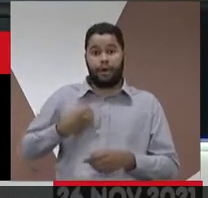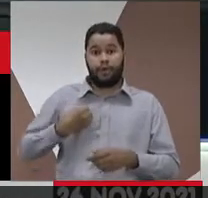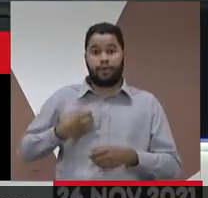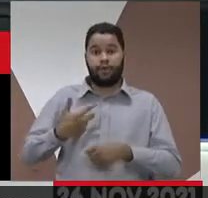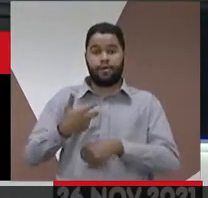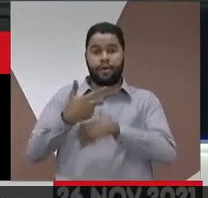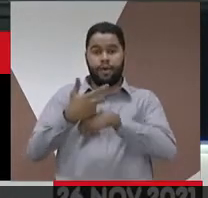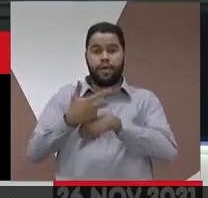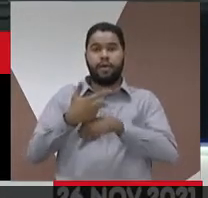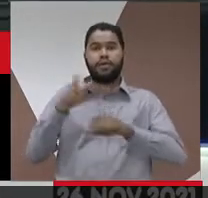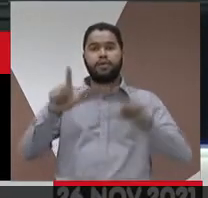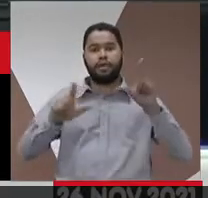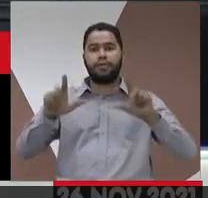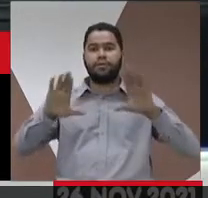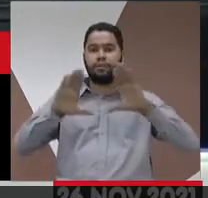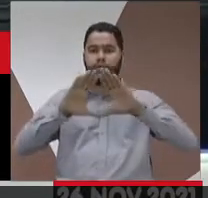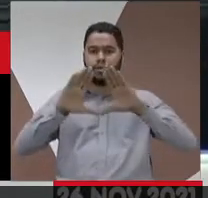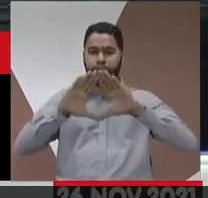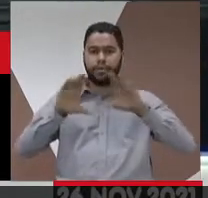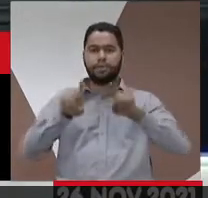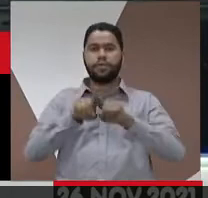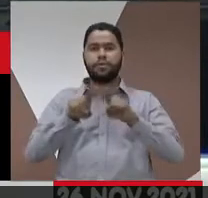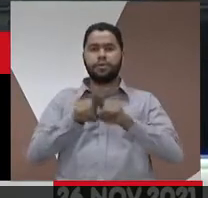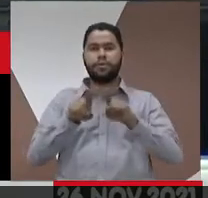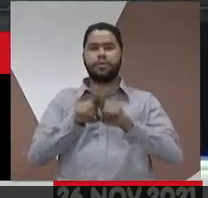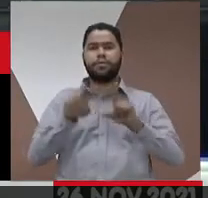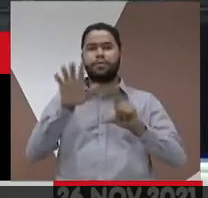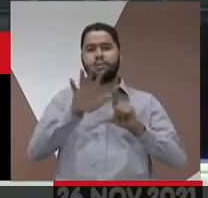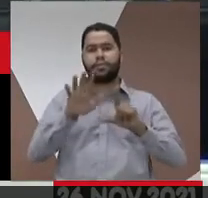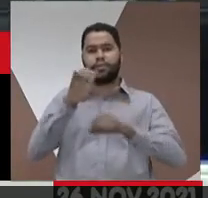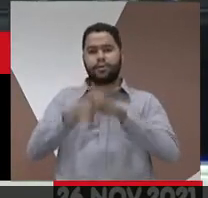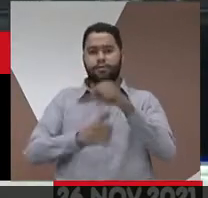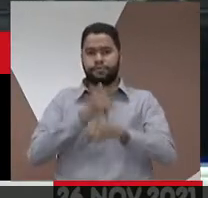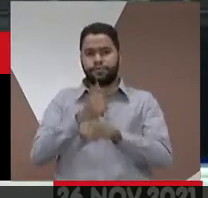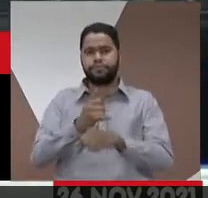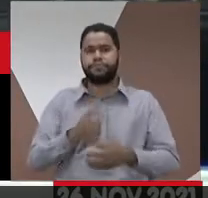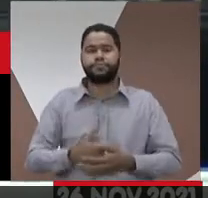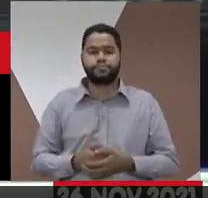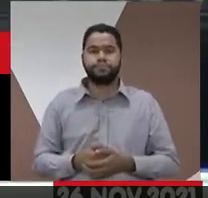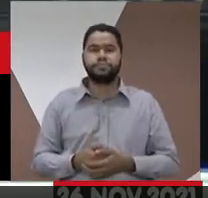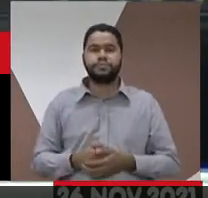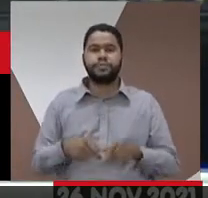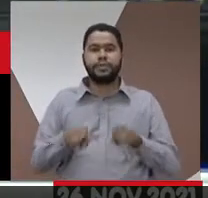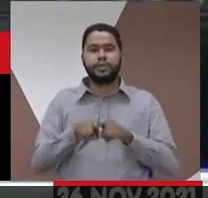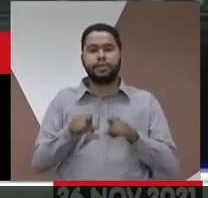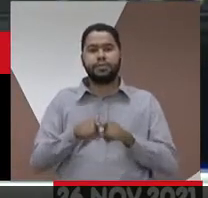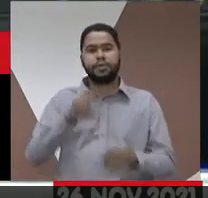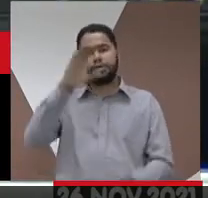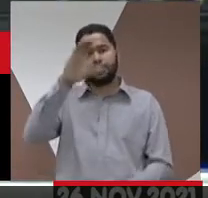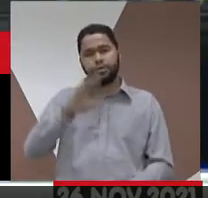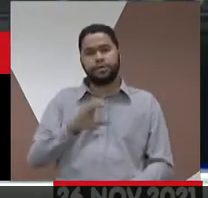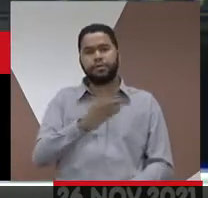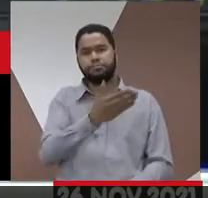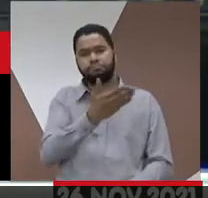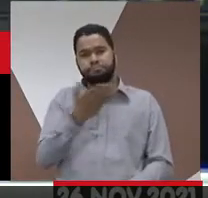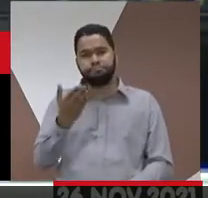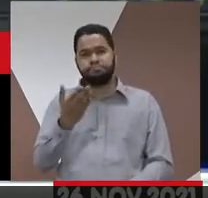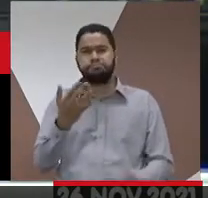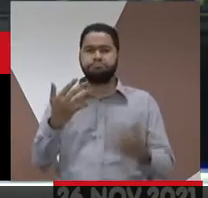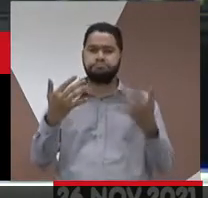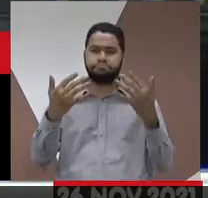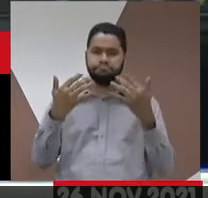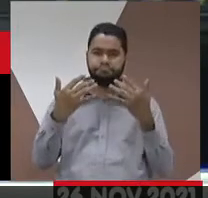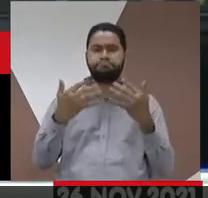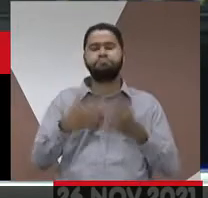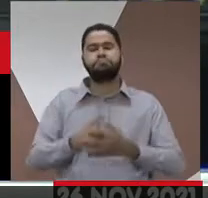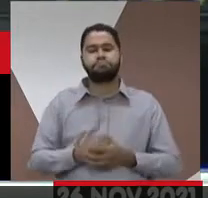TV Assembleia e pelo portal da Assembleia na internet. Às cidadãs e aos cidadãos que nos acompanham à